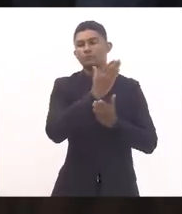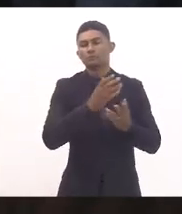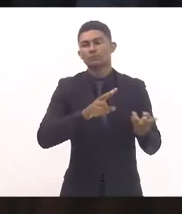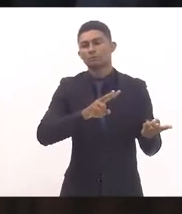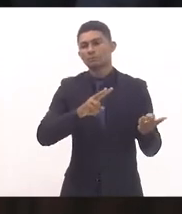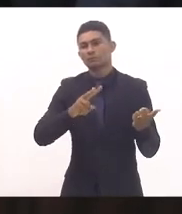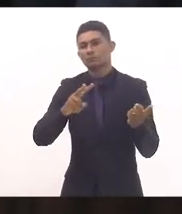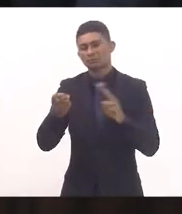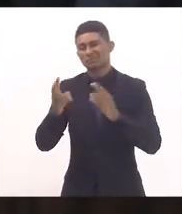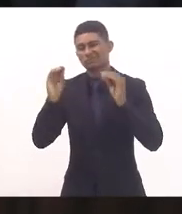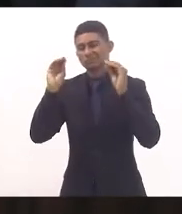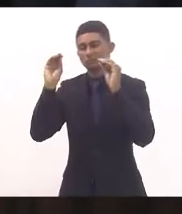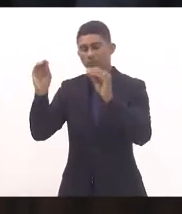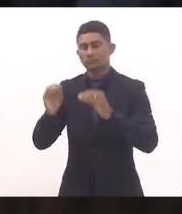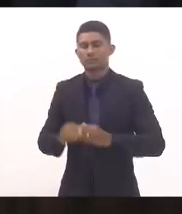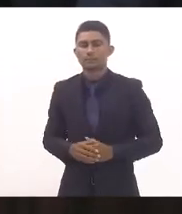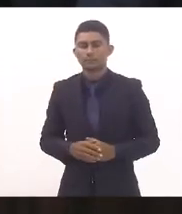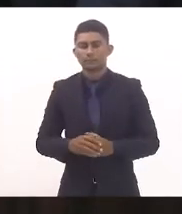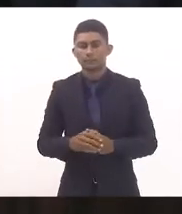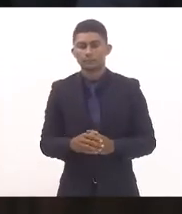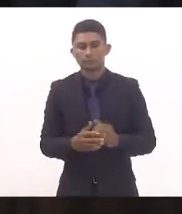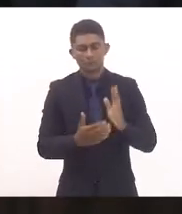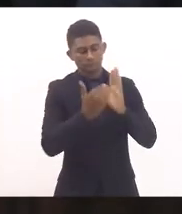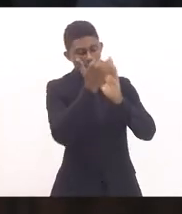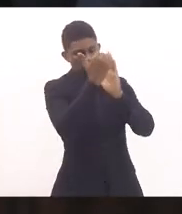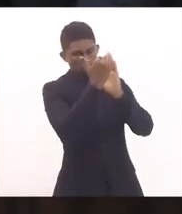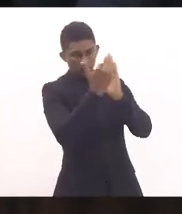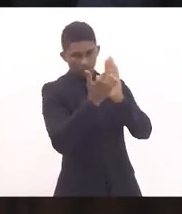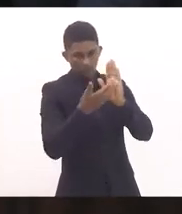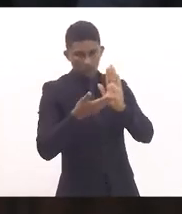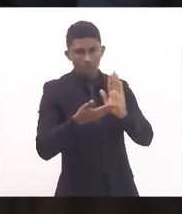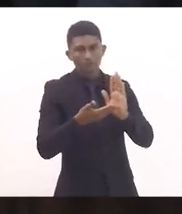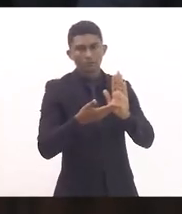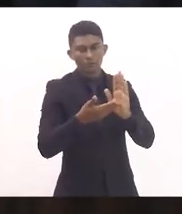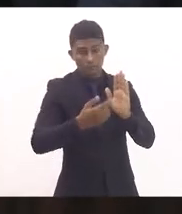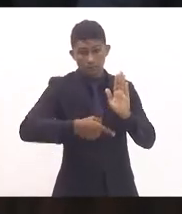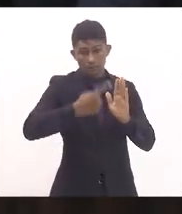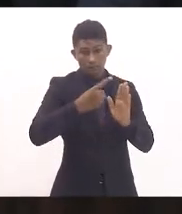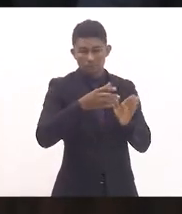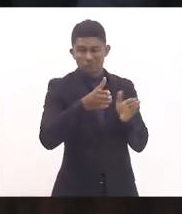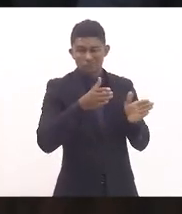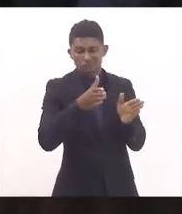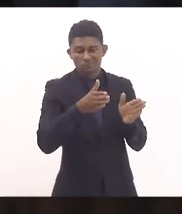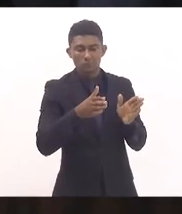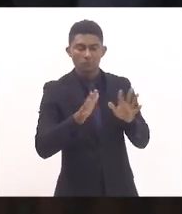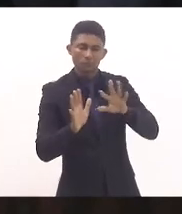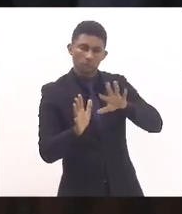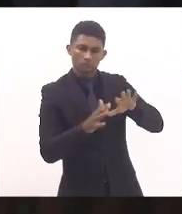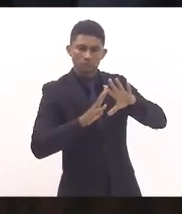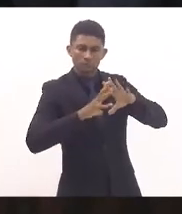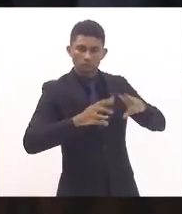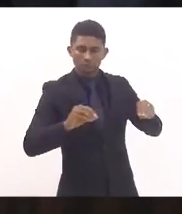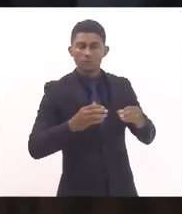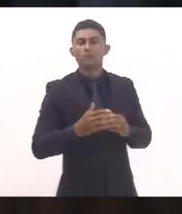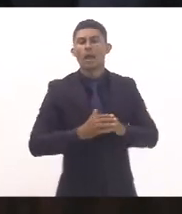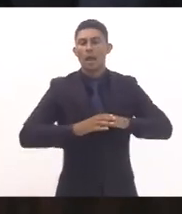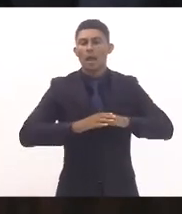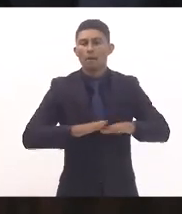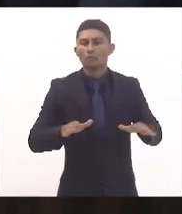vai a publicação. Nada mais havendo a tratar na primeira sessão extraordinária, mesmo está encerrada.